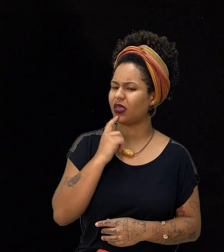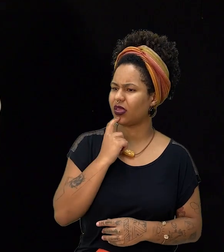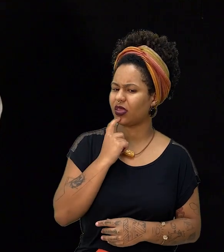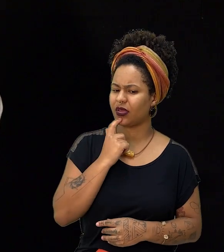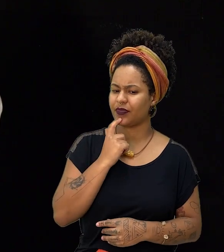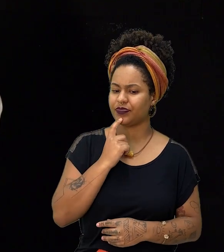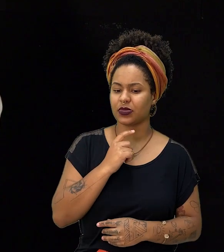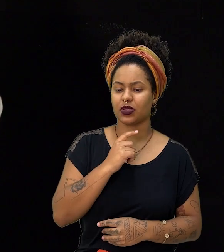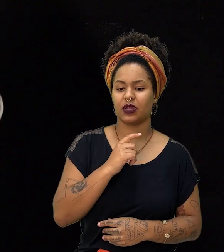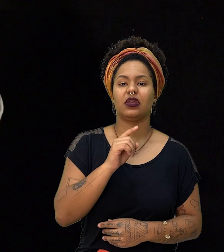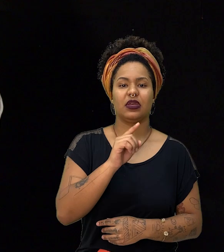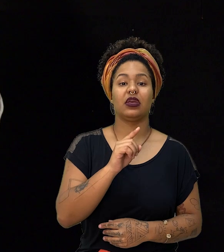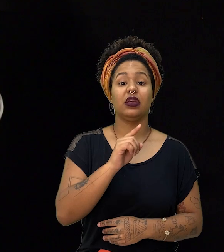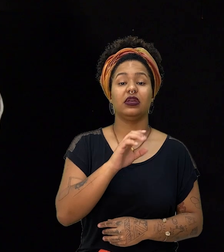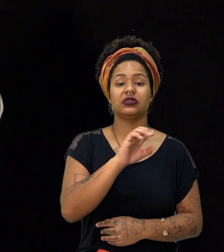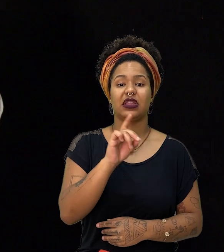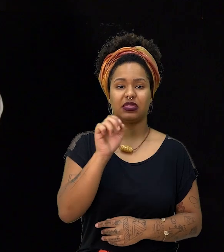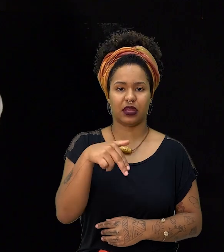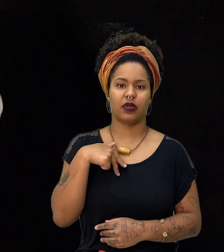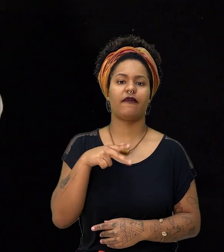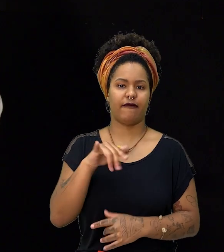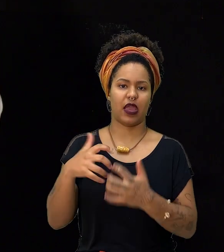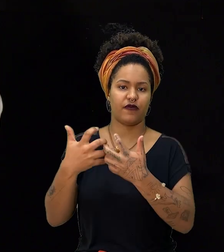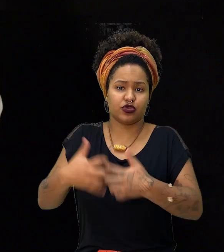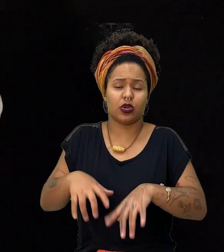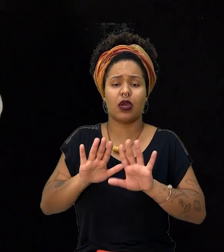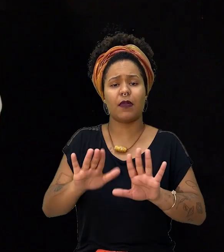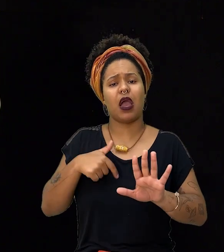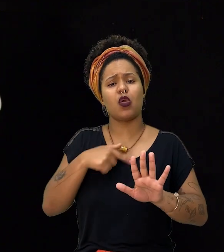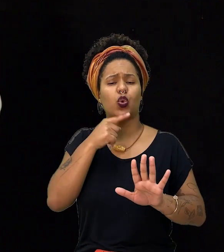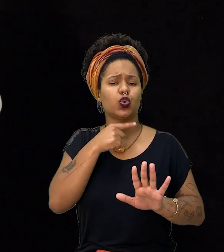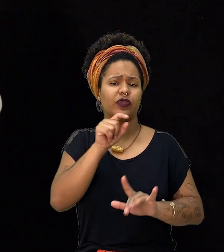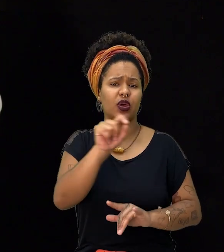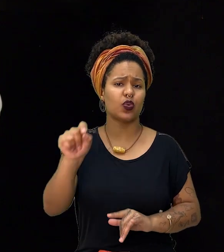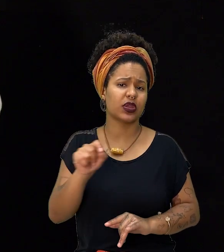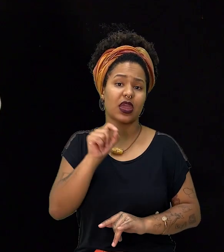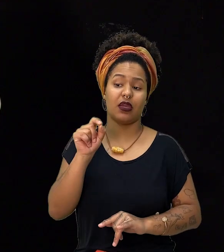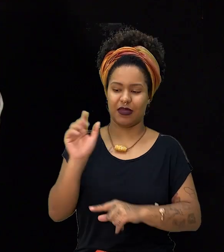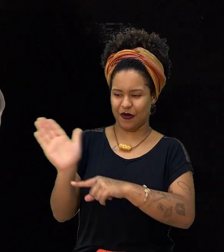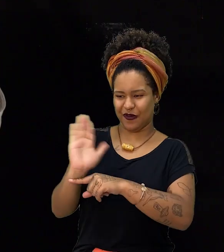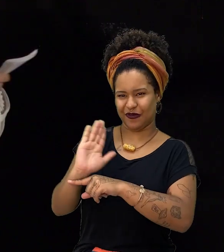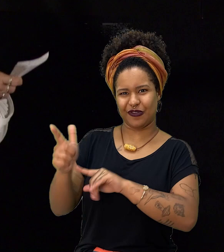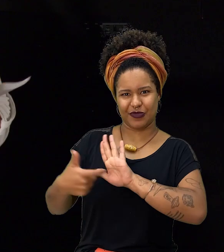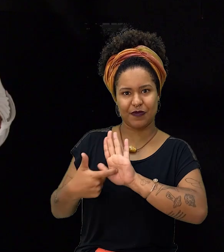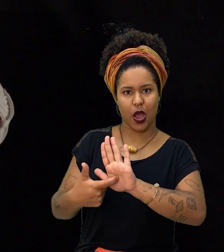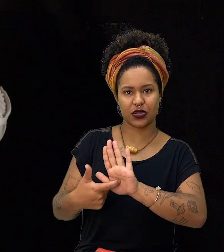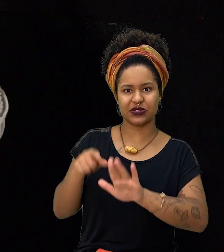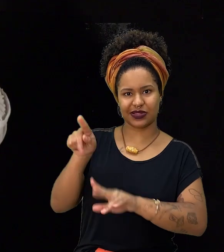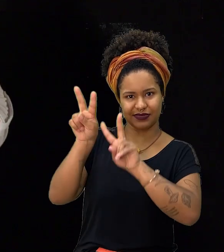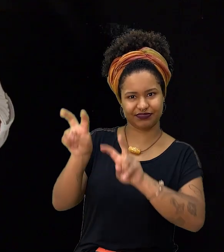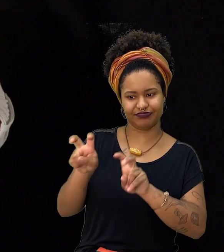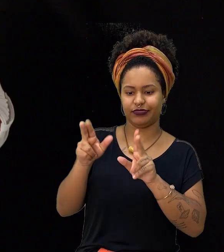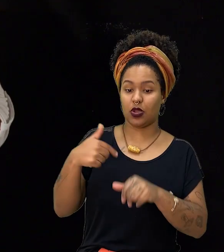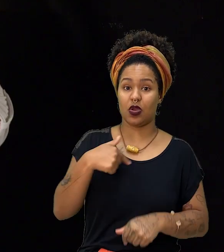CEDAM, vai funcionar. Agora, a minha dúvida é em relação àquilo que o filme aqui mostra, e o Célio já